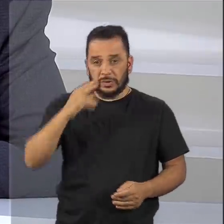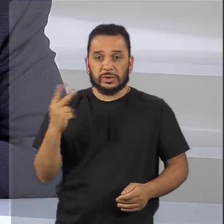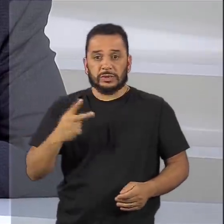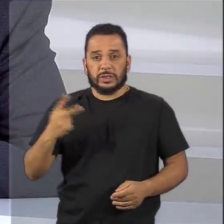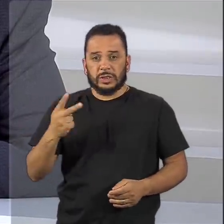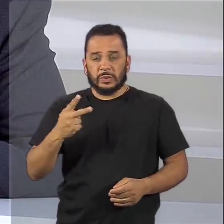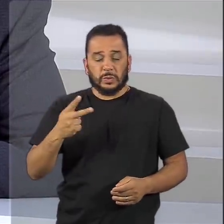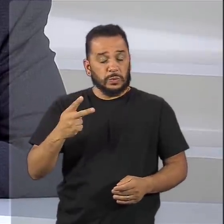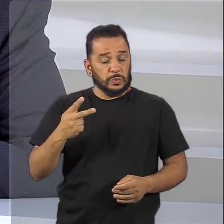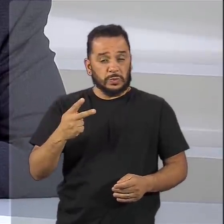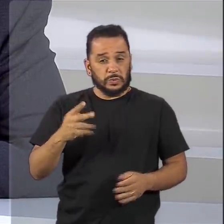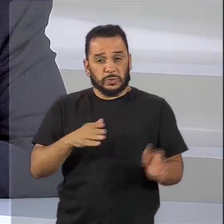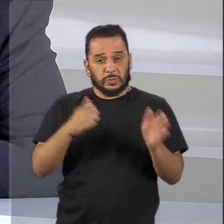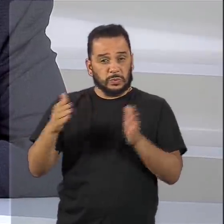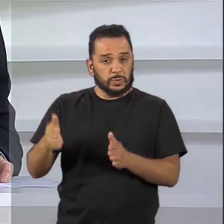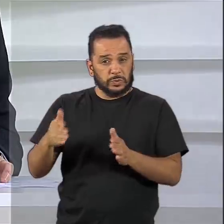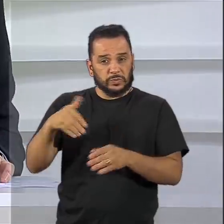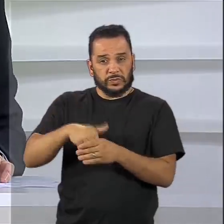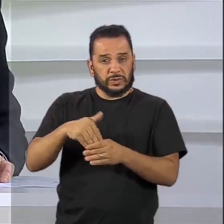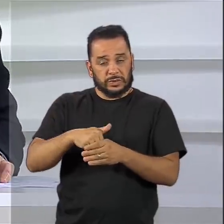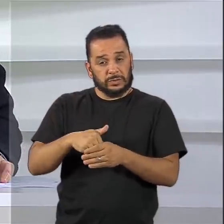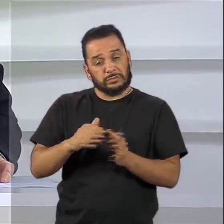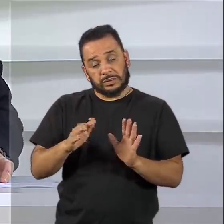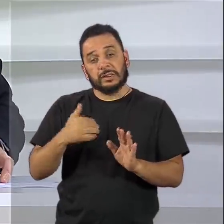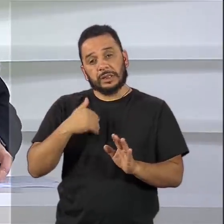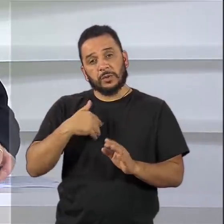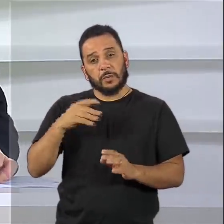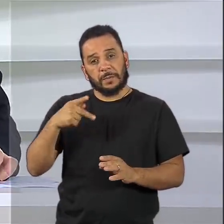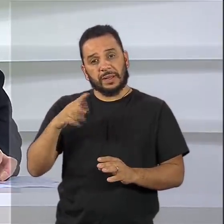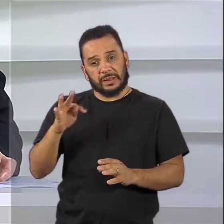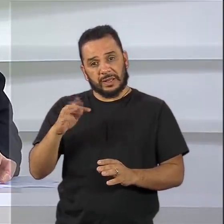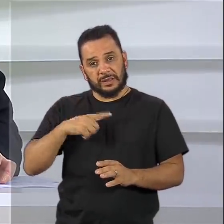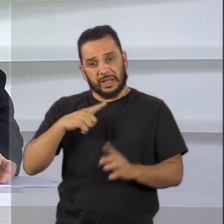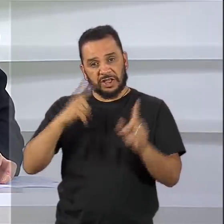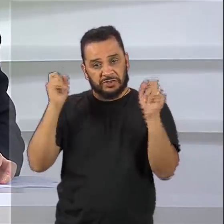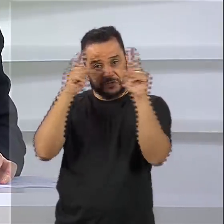que é muito, muito, muito grande. Viliana, rapidinho.